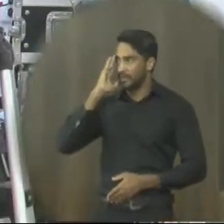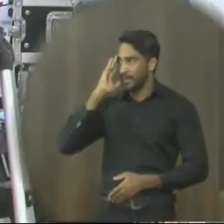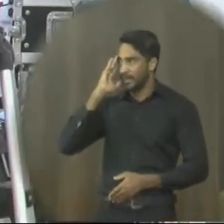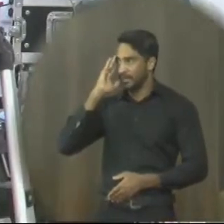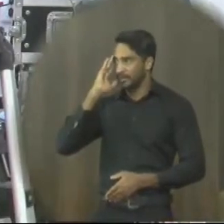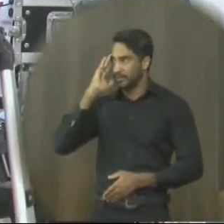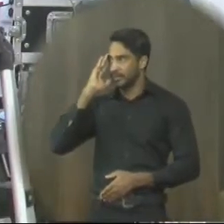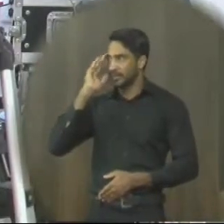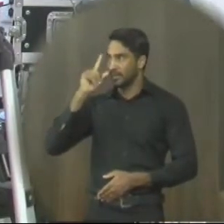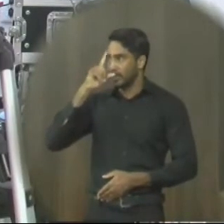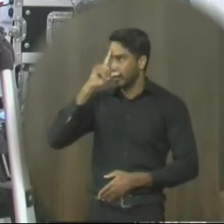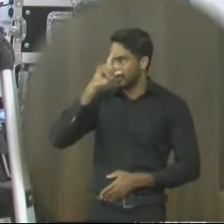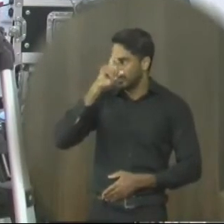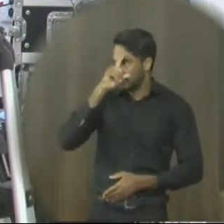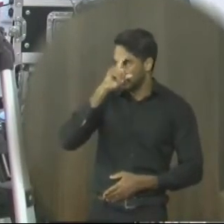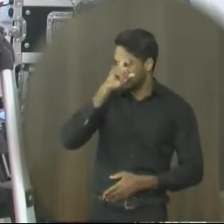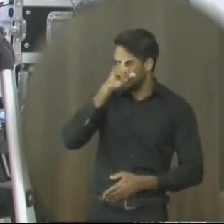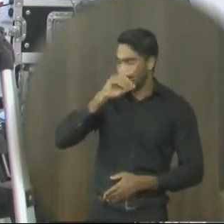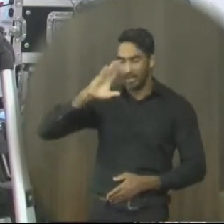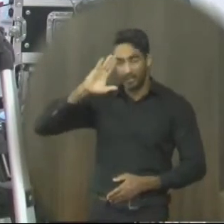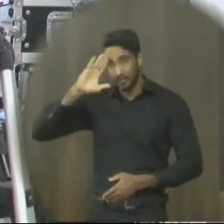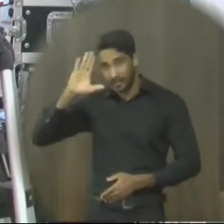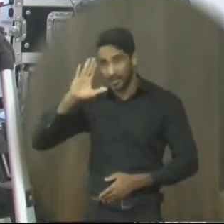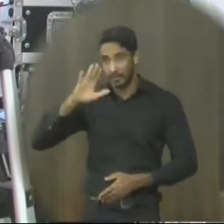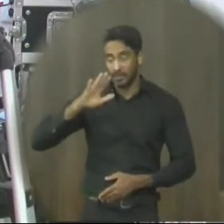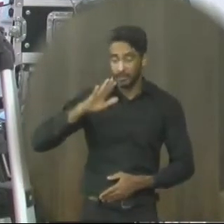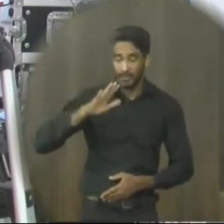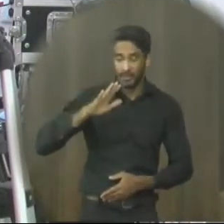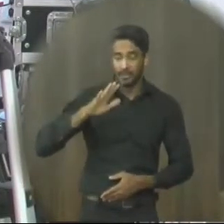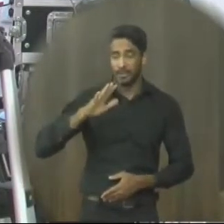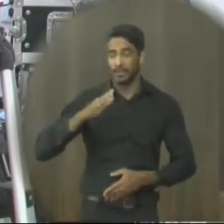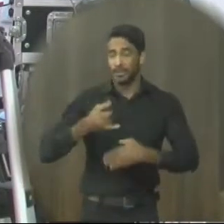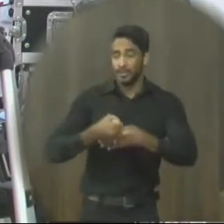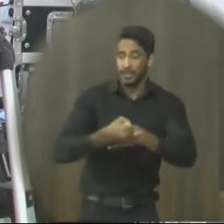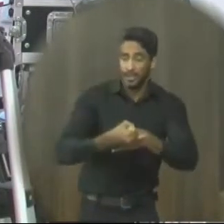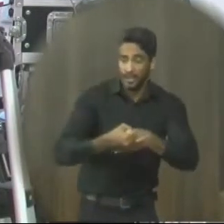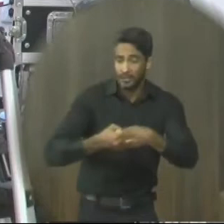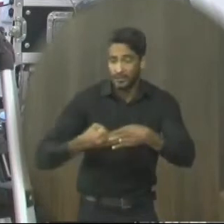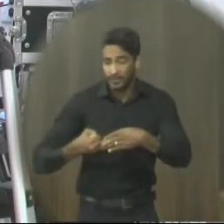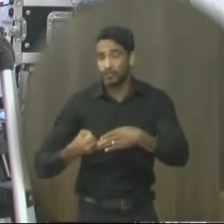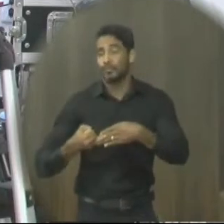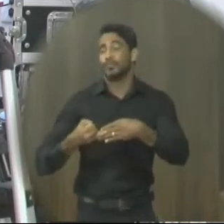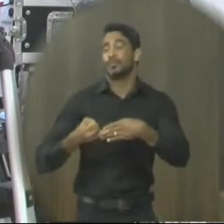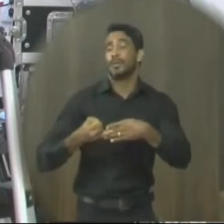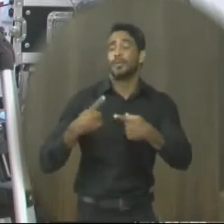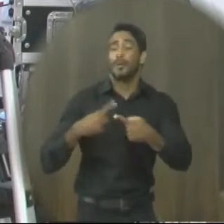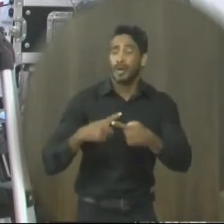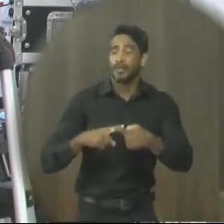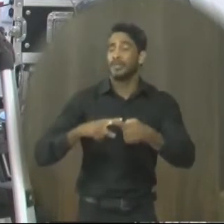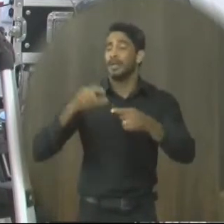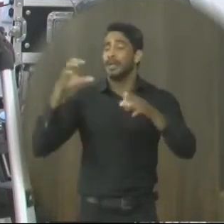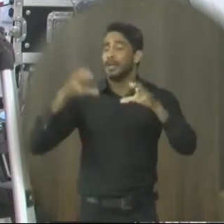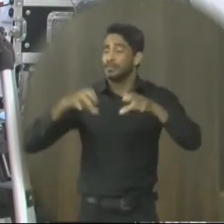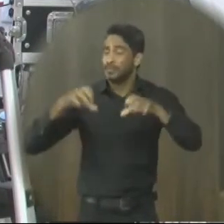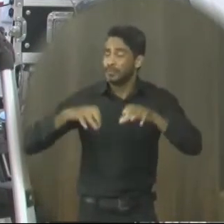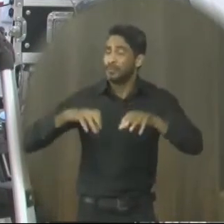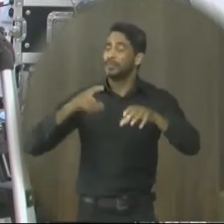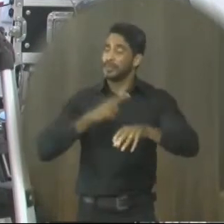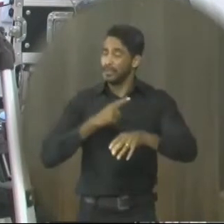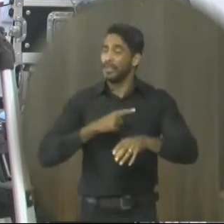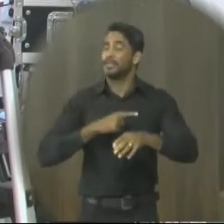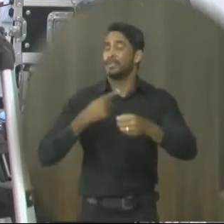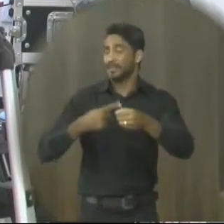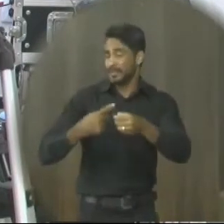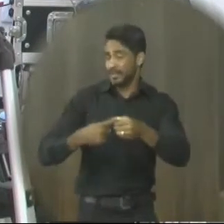aí das grandes dificuldades aí, principalmente na questão de infraestrutura, devido à grande quantidade de chuva, né, que a cidade recebeu